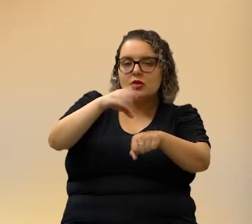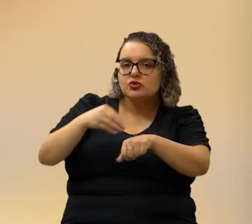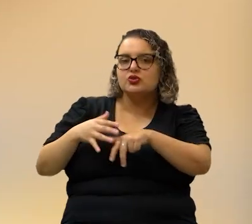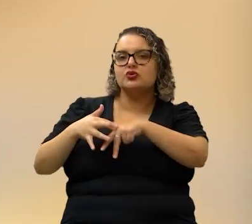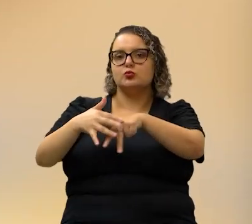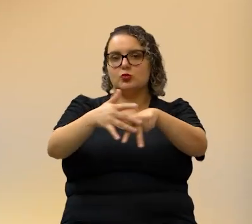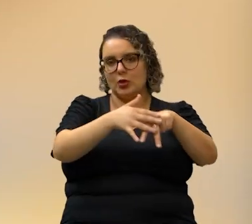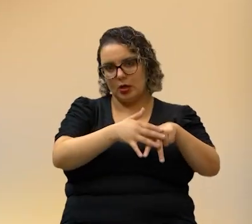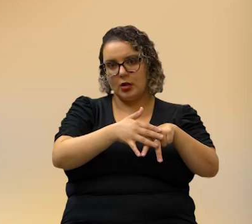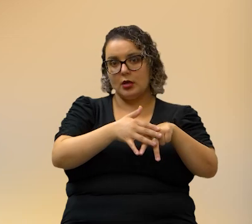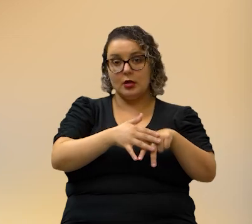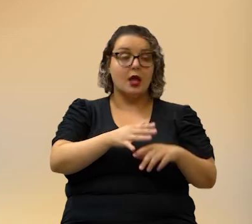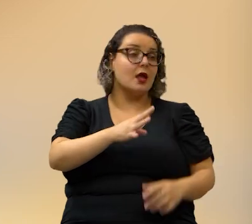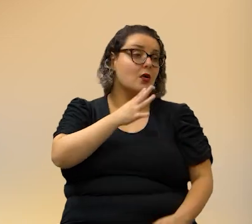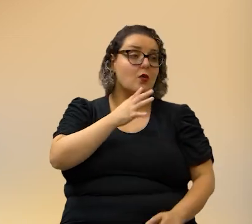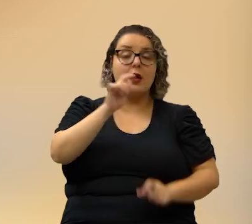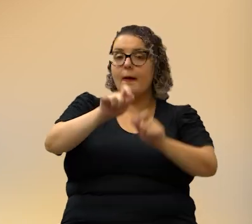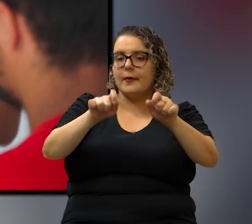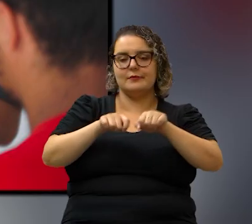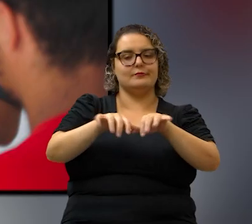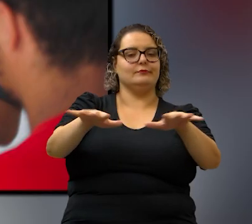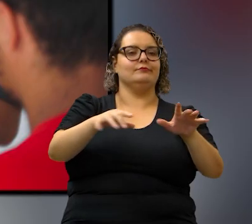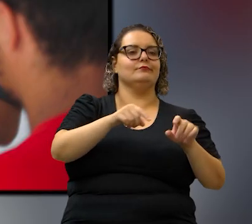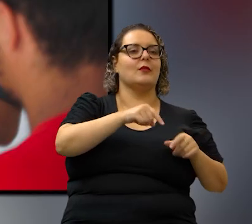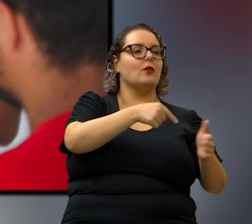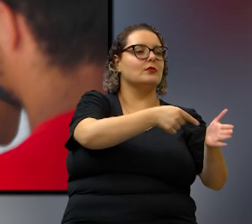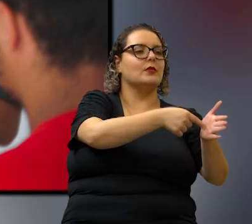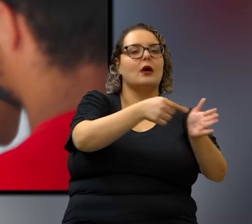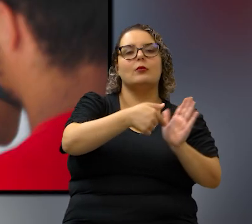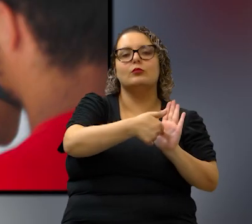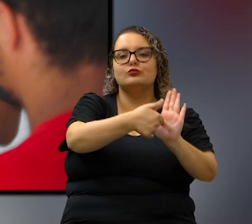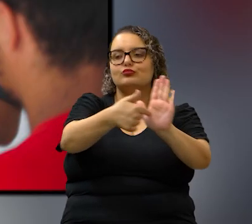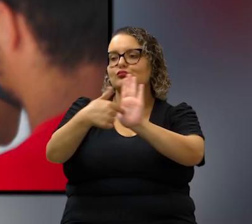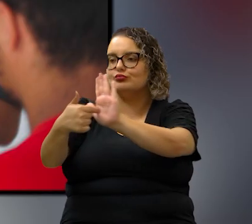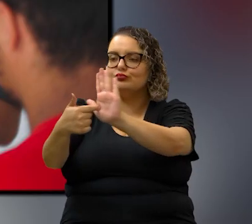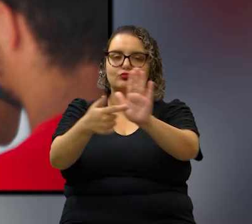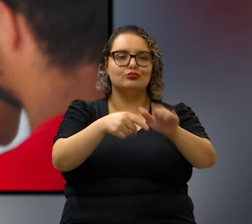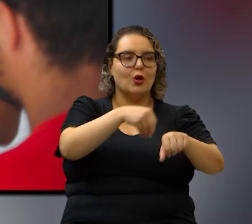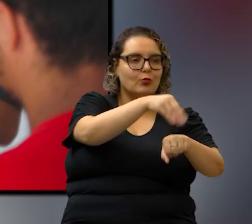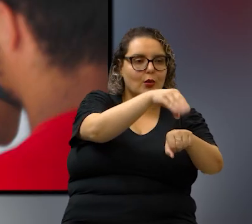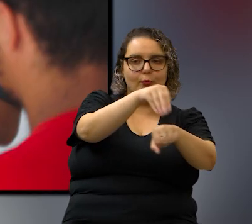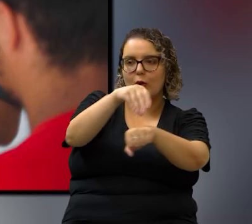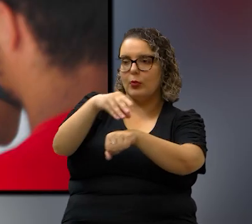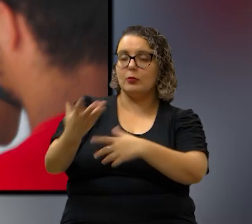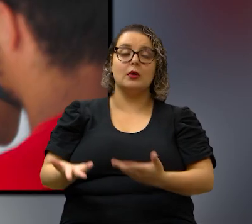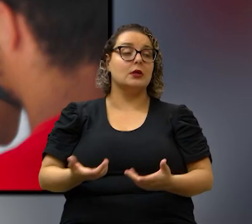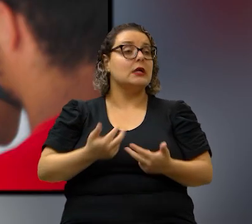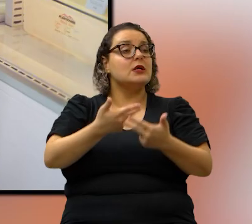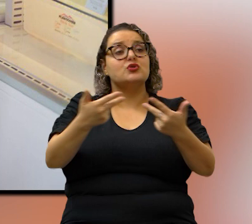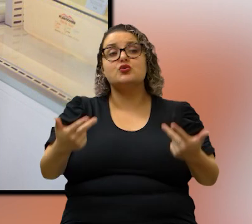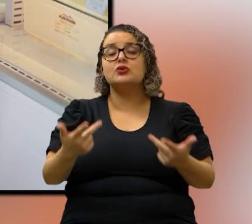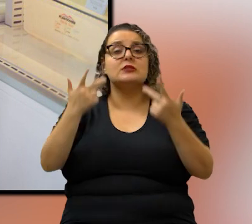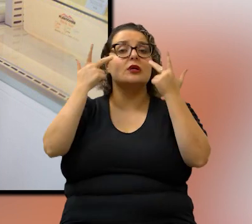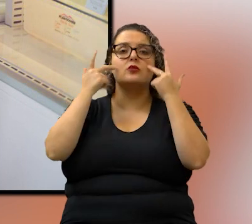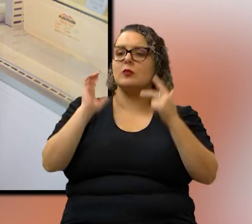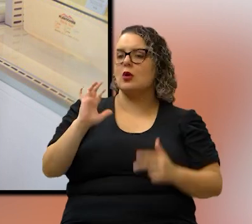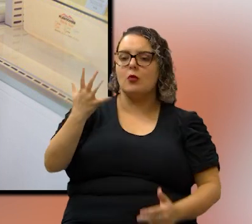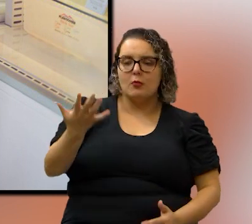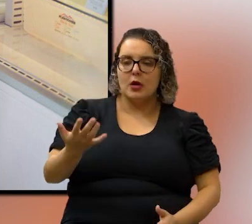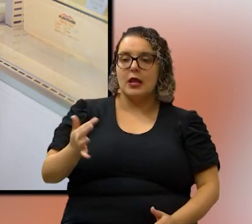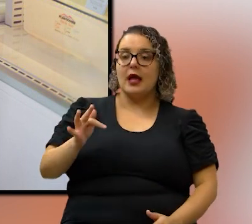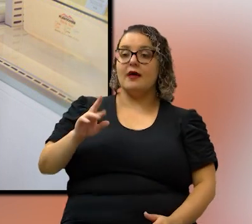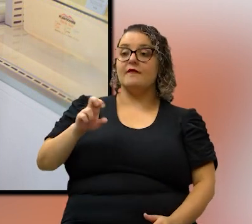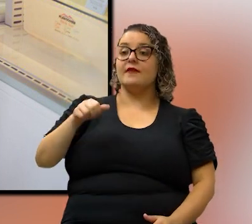indicam para os pacientes. E esses pacientes conhecem pessoas. Então, naturalmente, as coisas foram acontecendo. Para esse passo